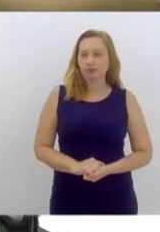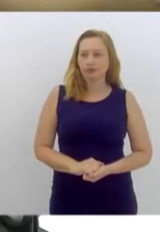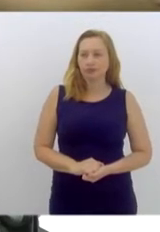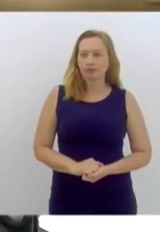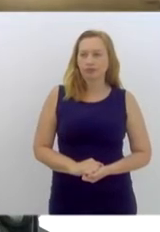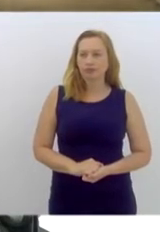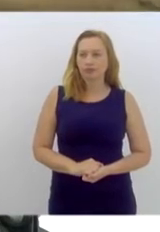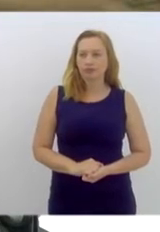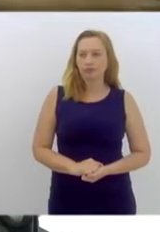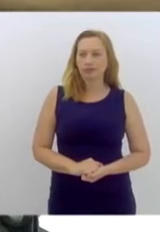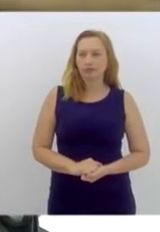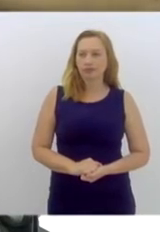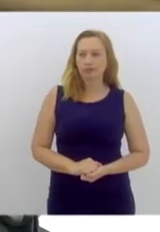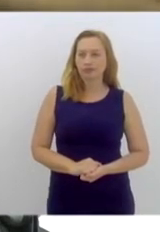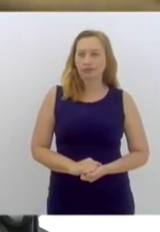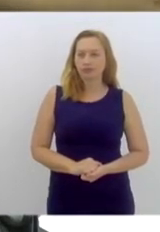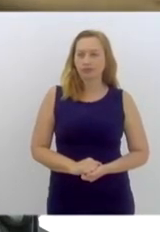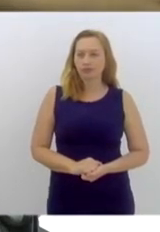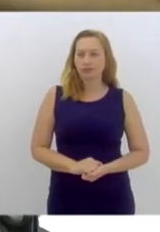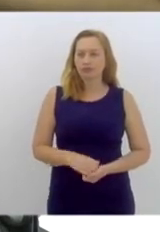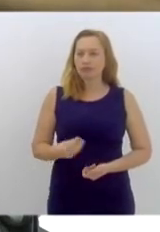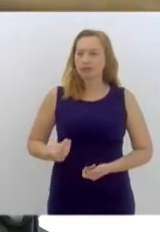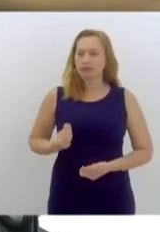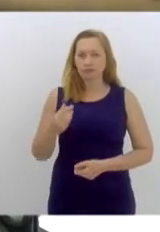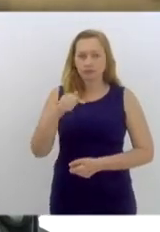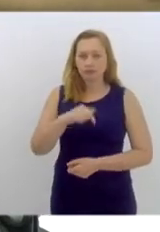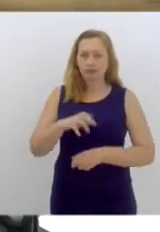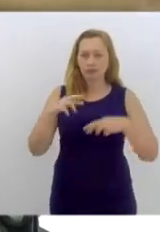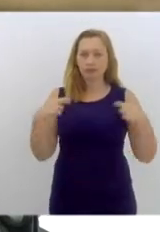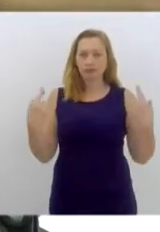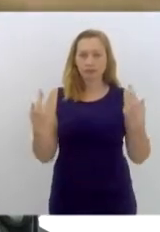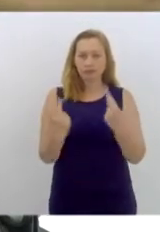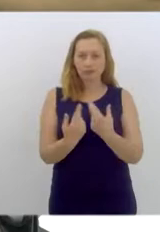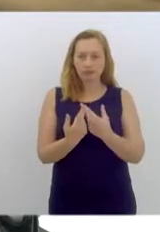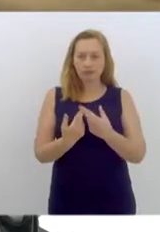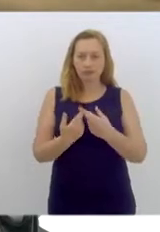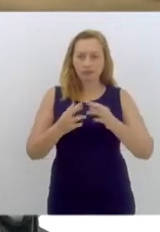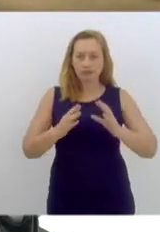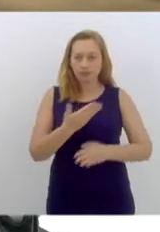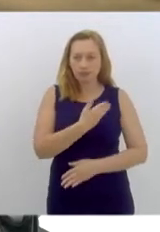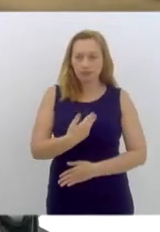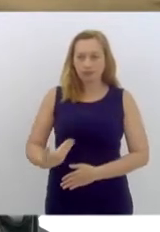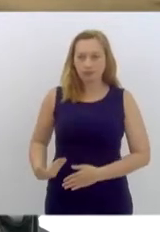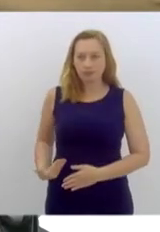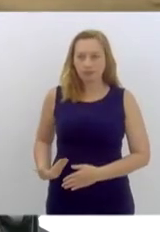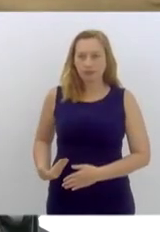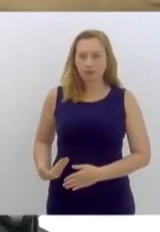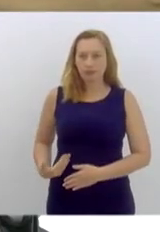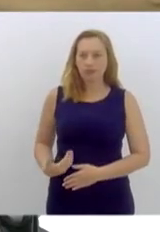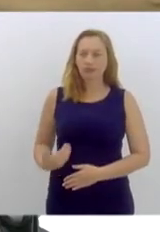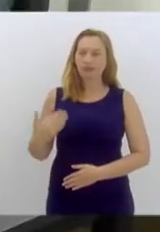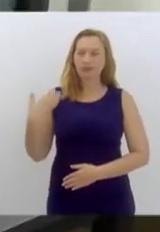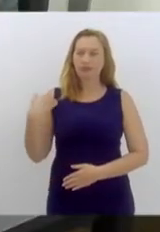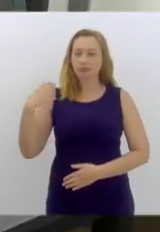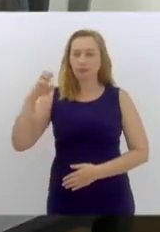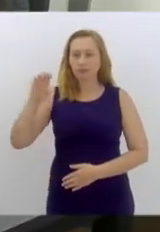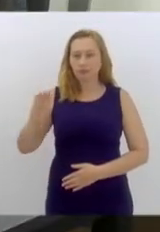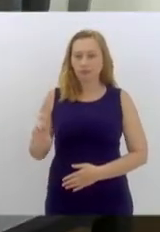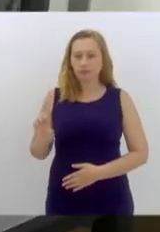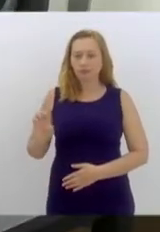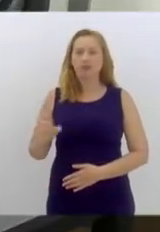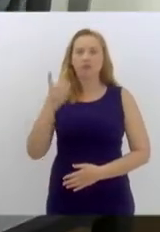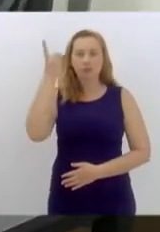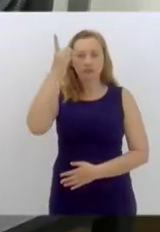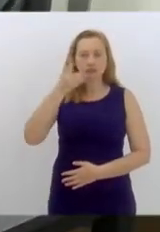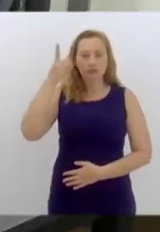Presentes aqui na nossa audiência pública, à minha esquerda, a deputada